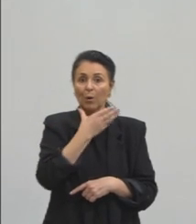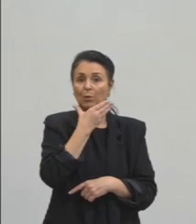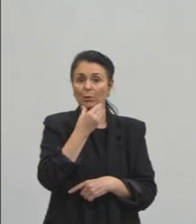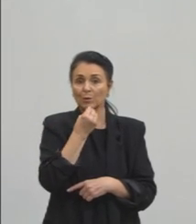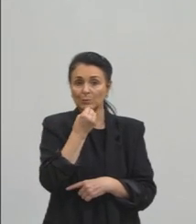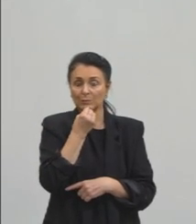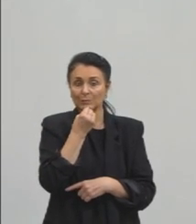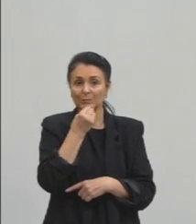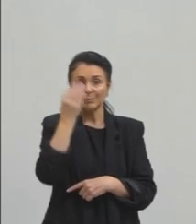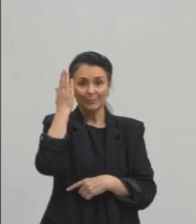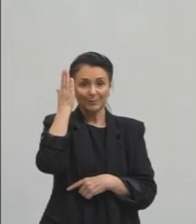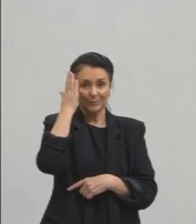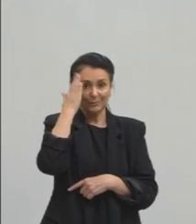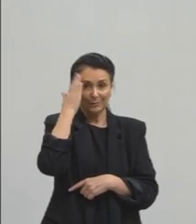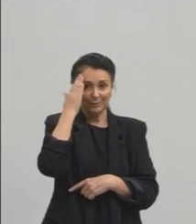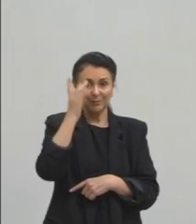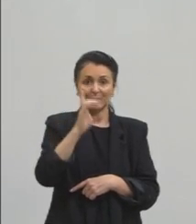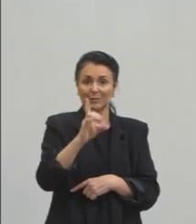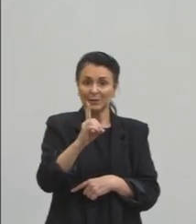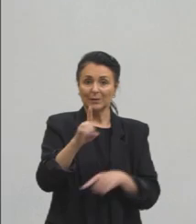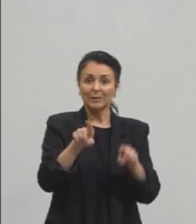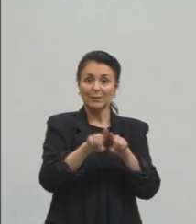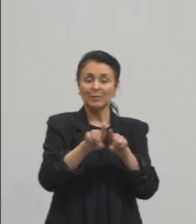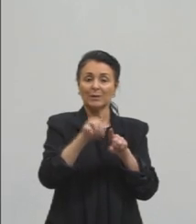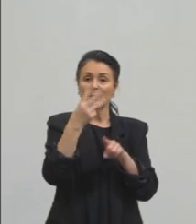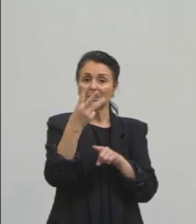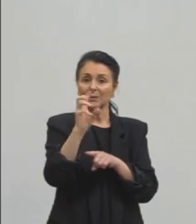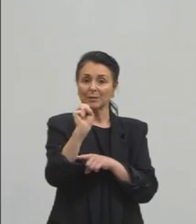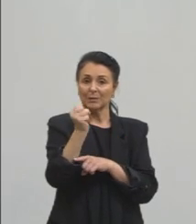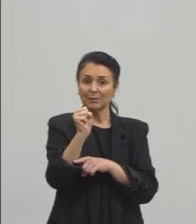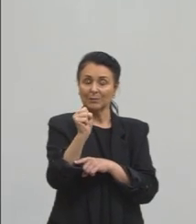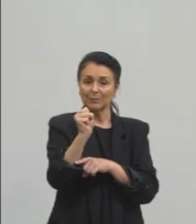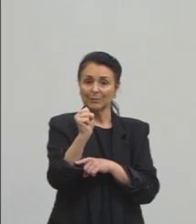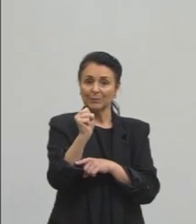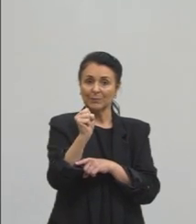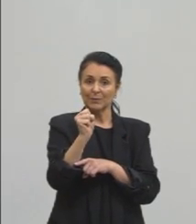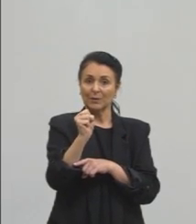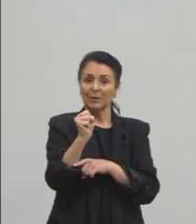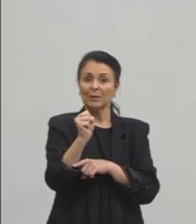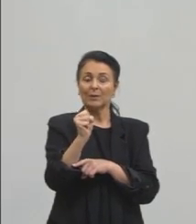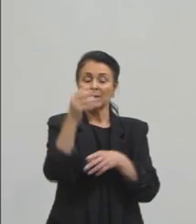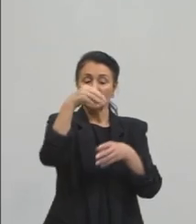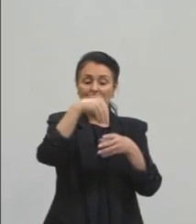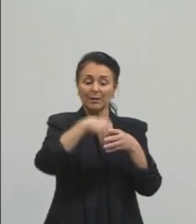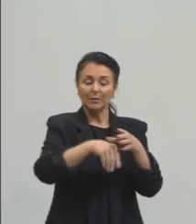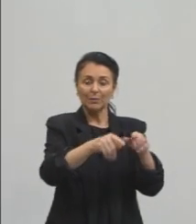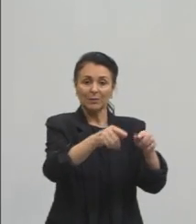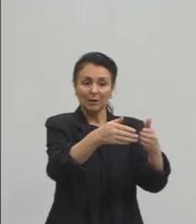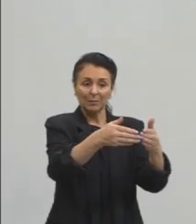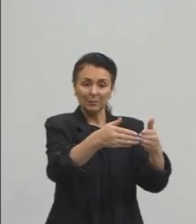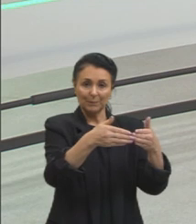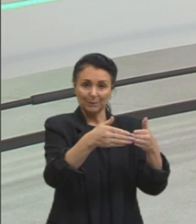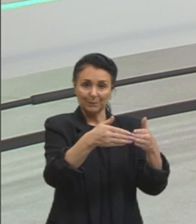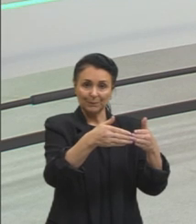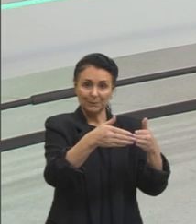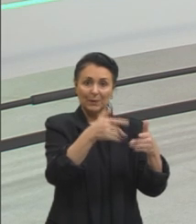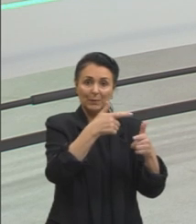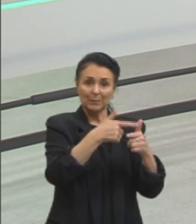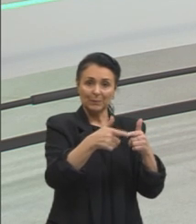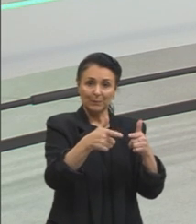homens então aqui eu sei que B também é 38 porque isso aqui segundo enunciado diz que é igual